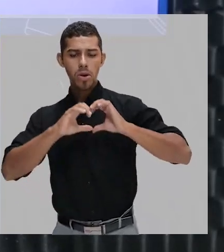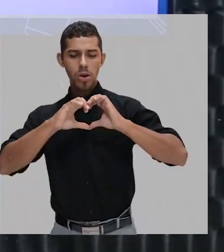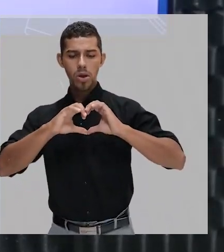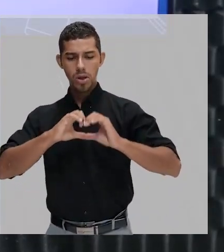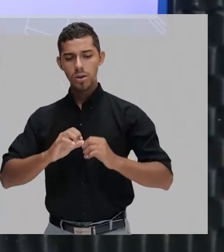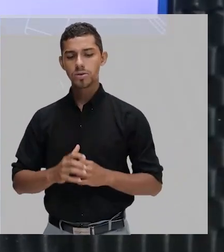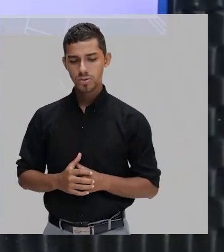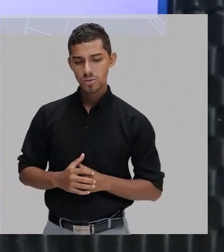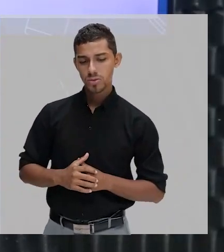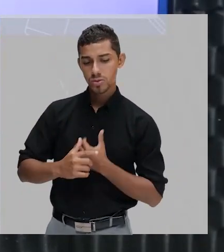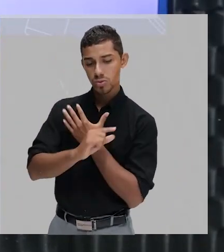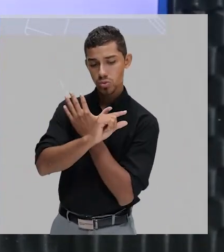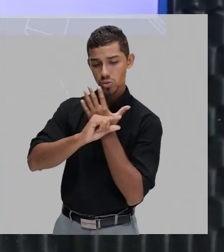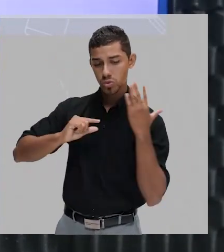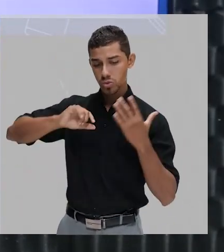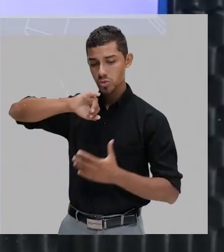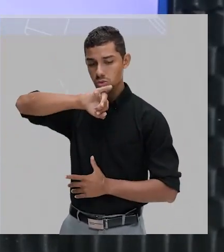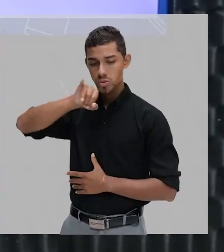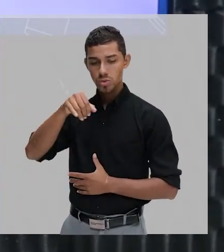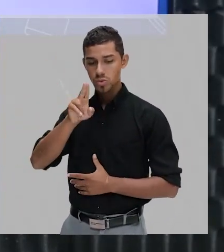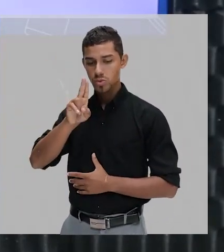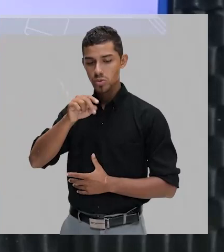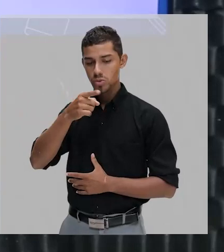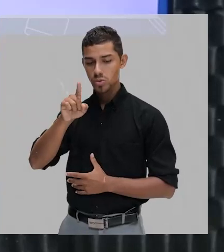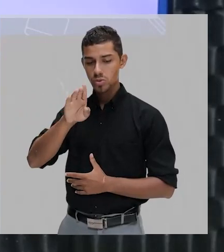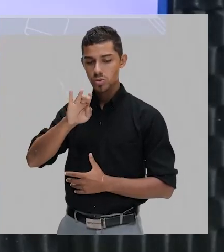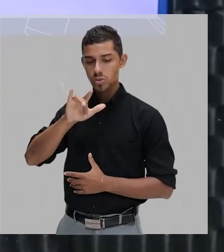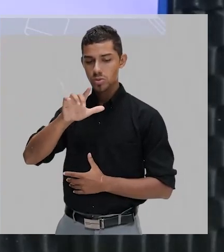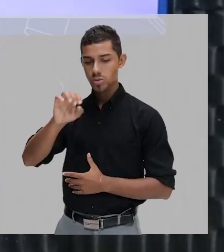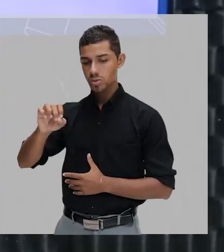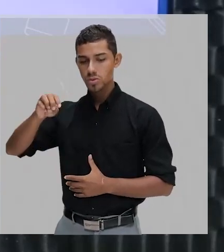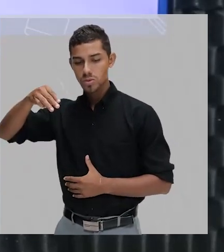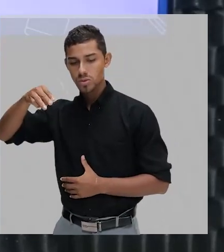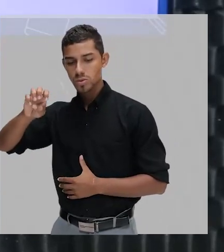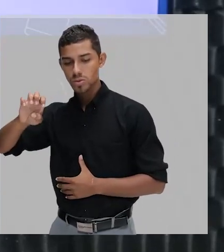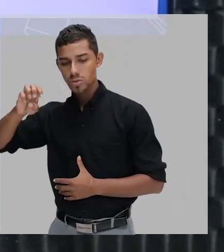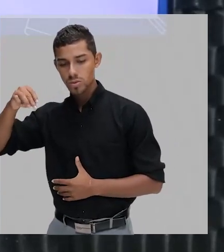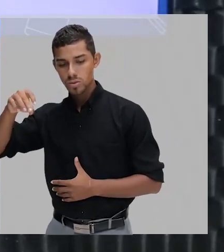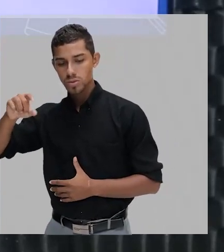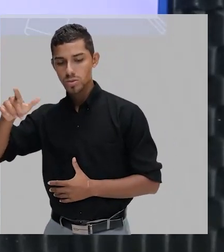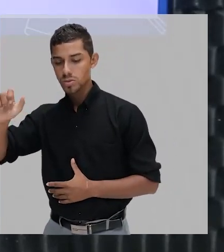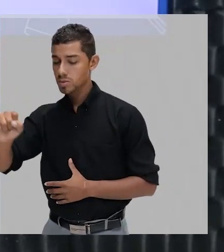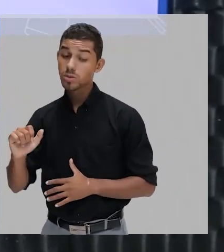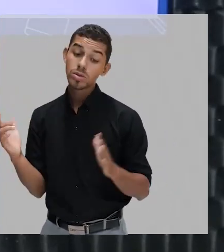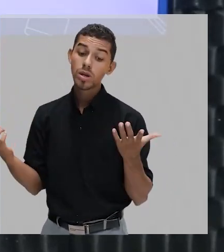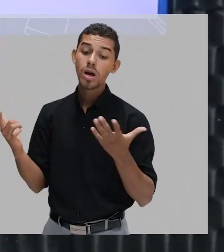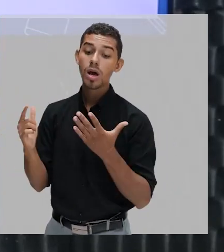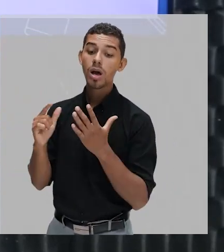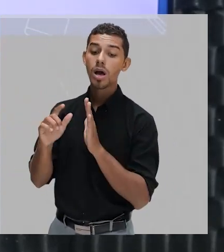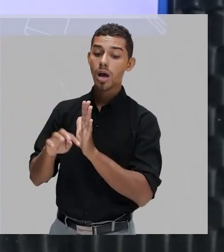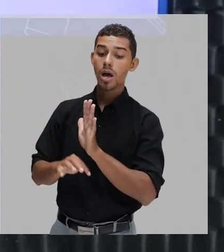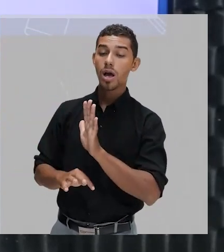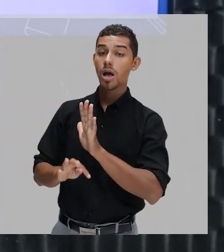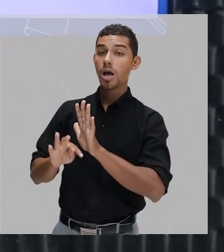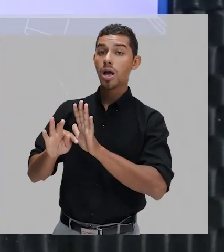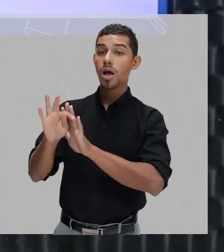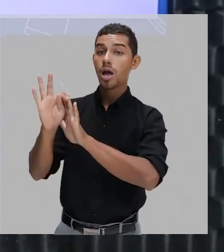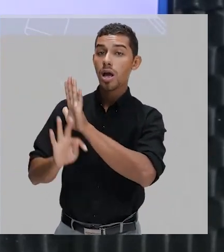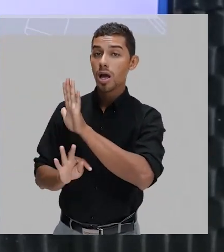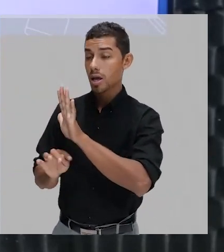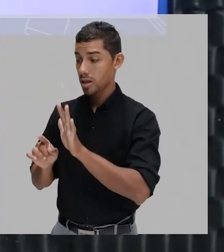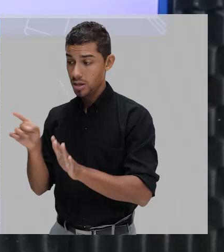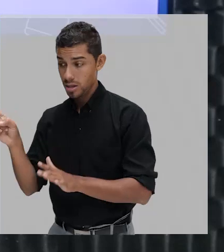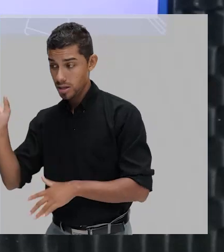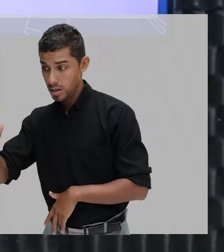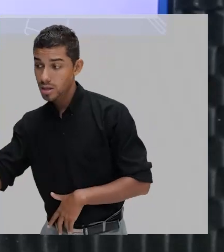júbilo, memória, né? Então, o que vocês conseguiram perceber? É um texto literário ou um texto não literário?